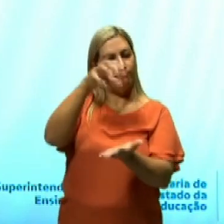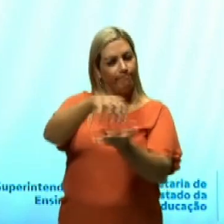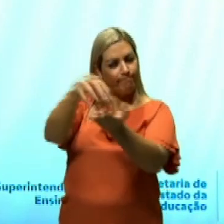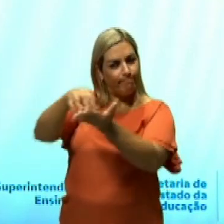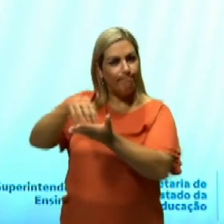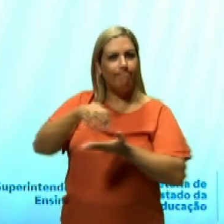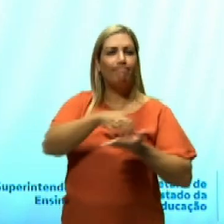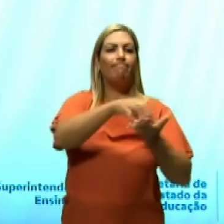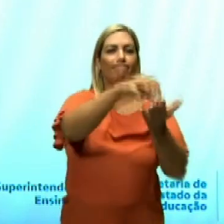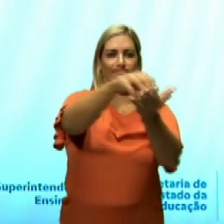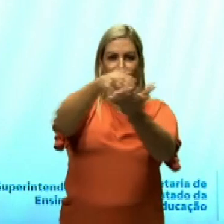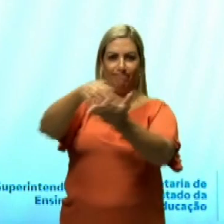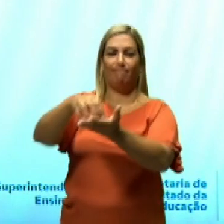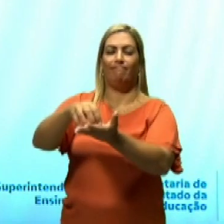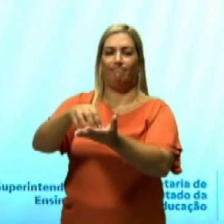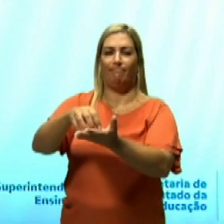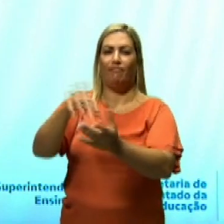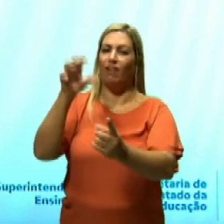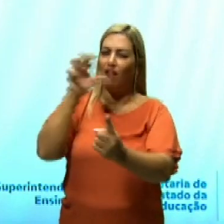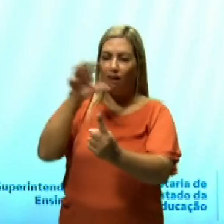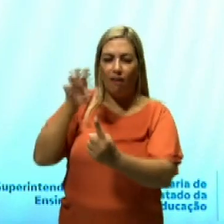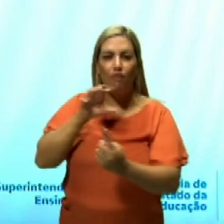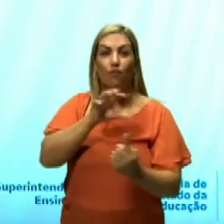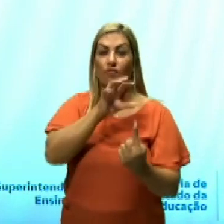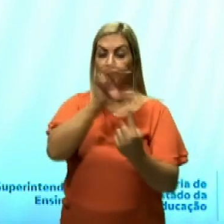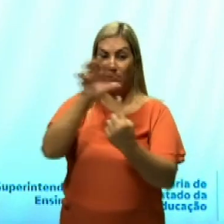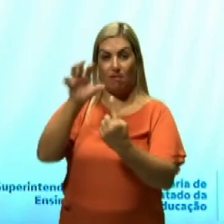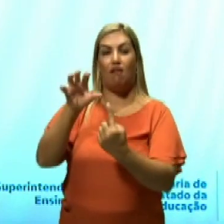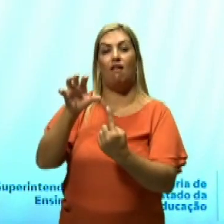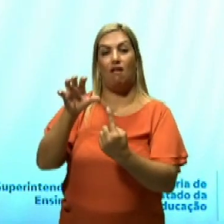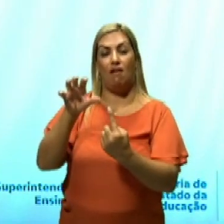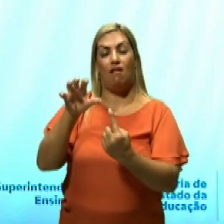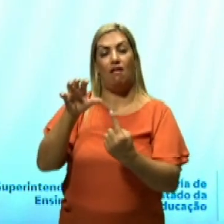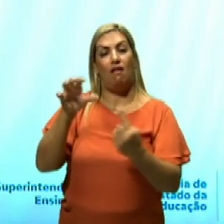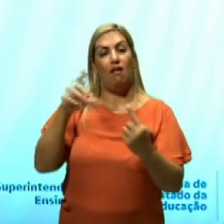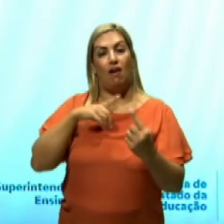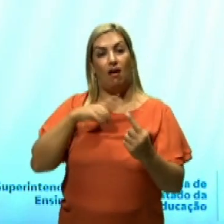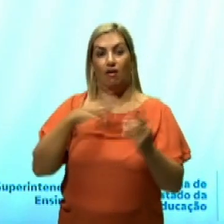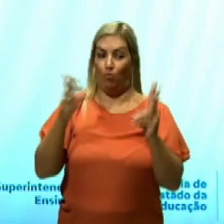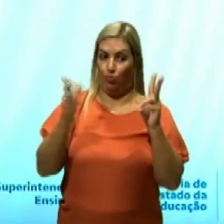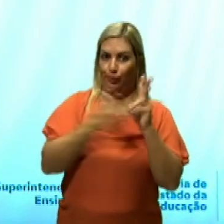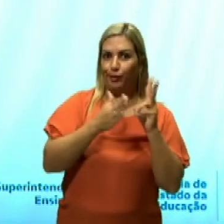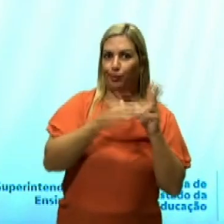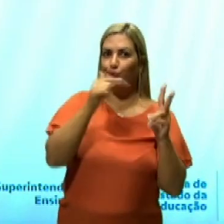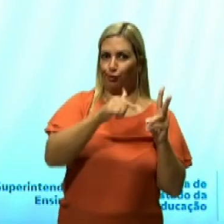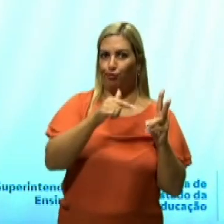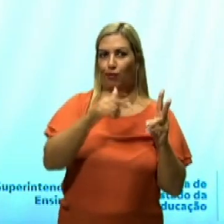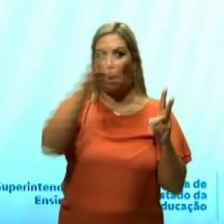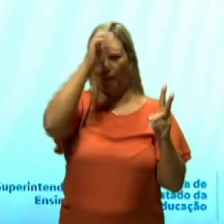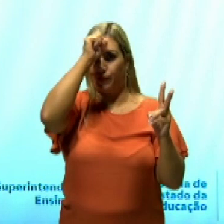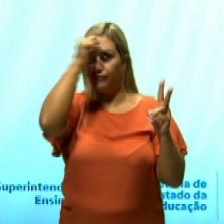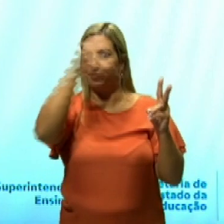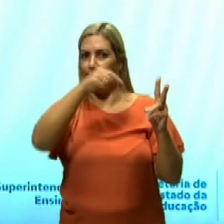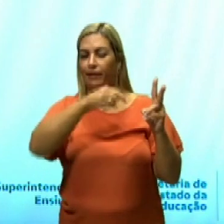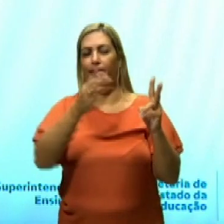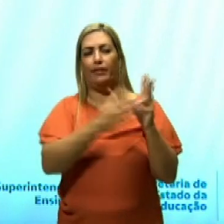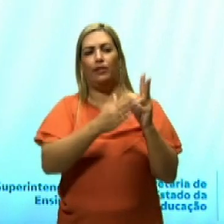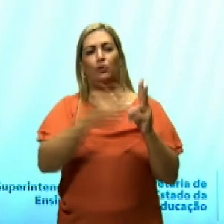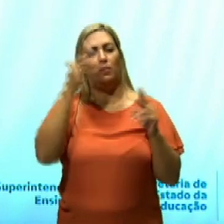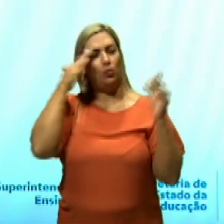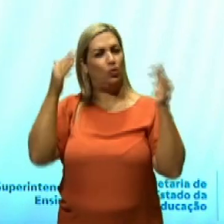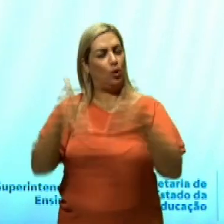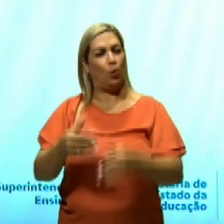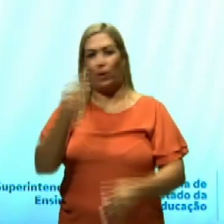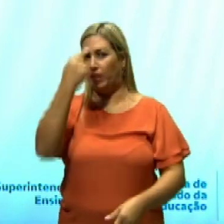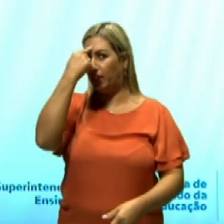colonizar essa terra a impor aquele que foi erroneamente chamado de hino porque era um engano achar que tinha chegado nas